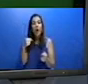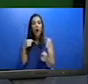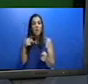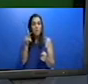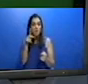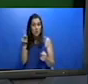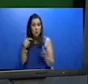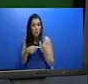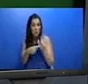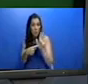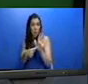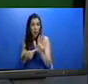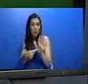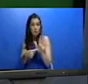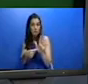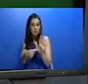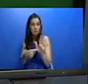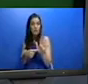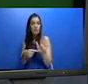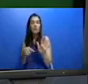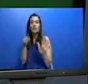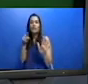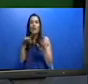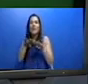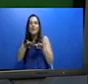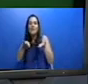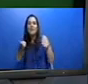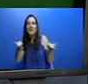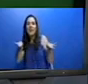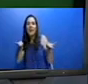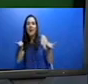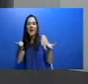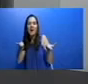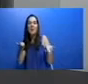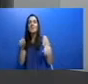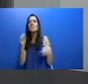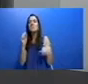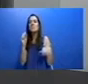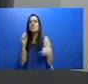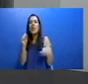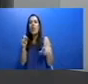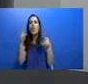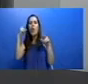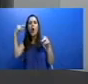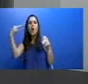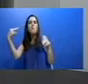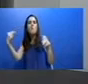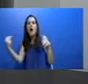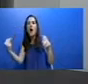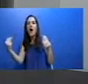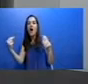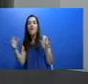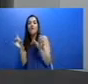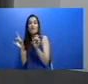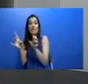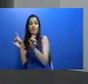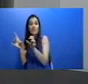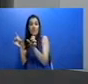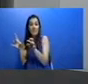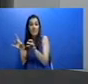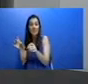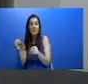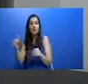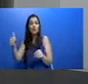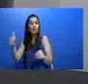nós vamos separar. Vocês estão vendo aqui, ó, dúzias e quilogramas. Se é mais comum aquele produto ser vendido às